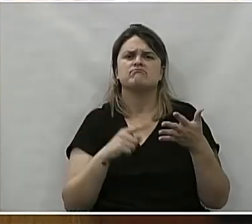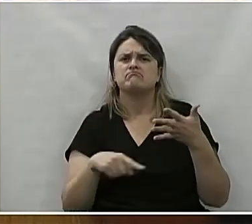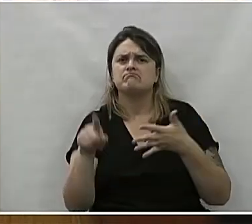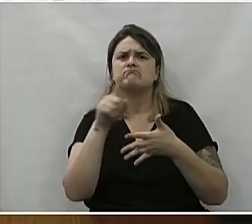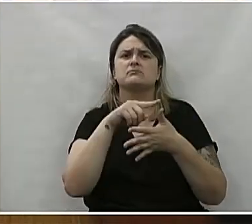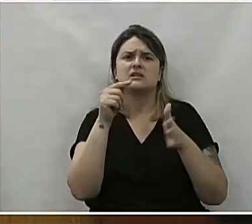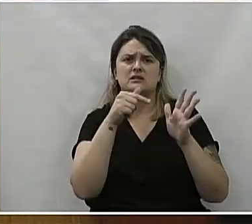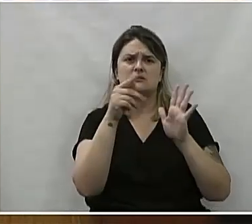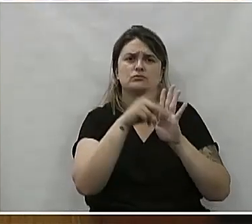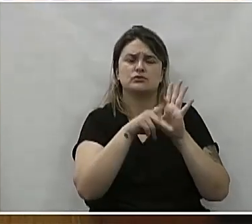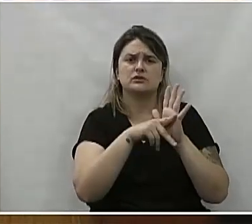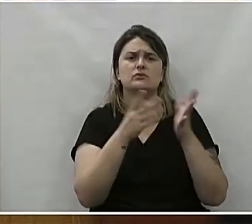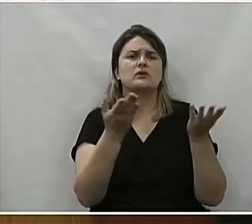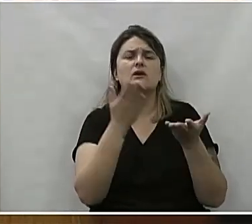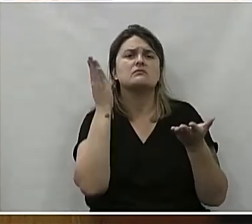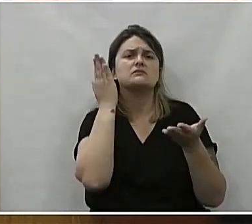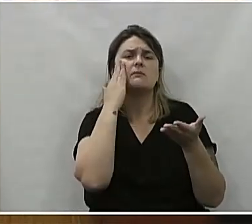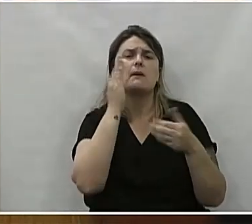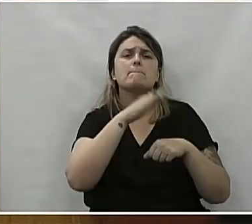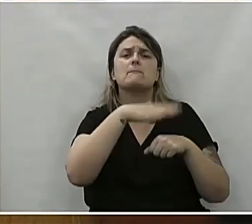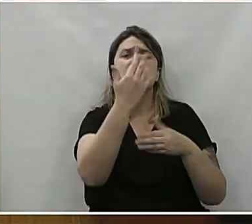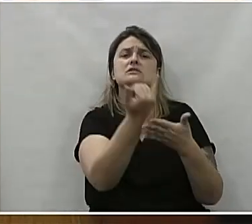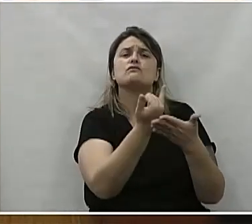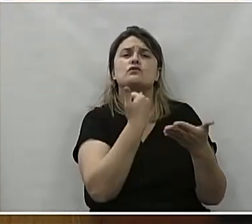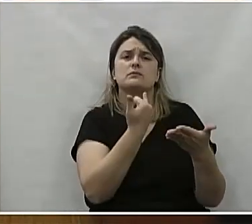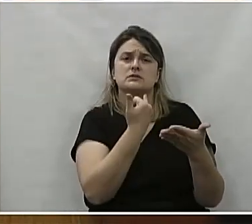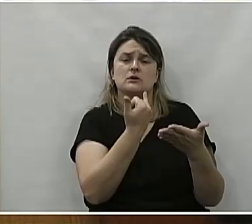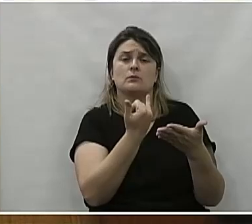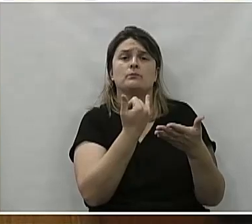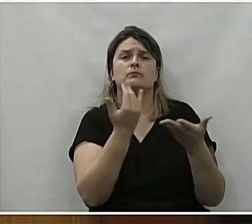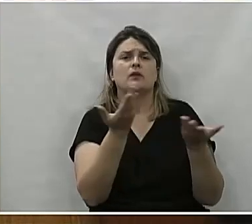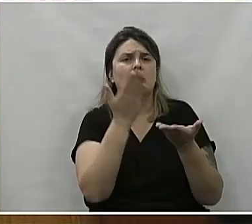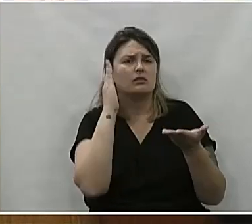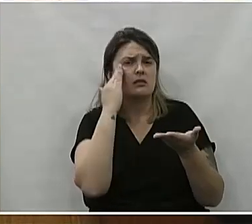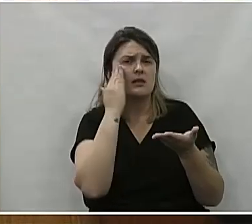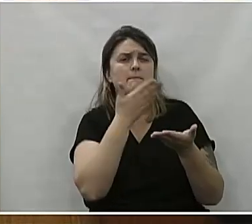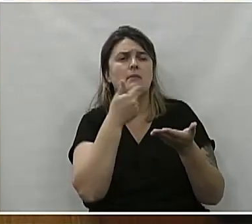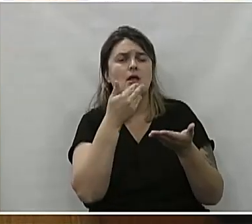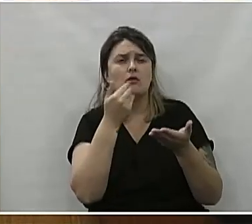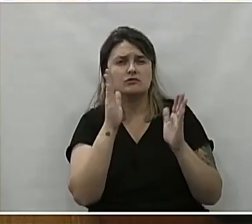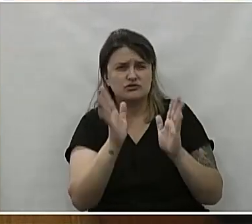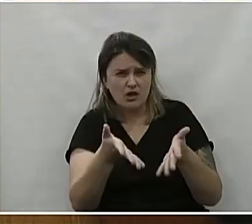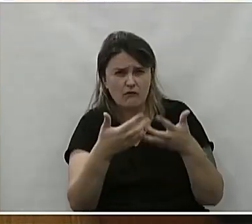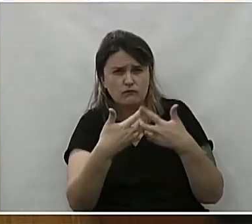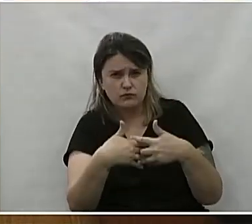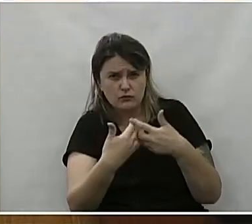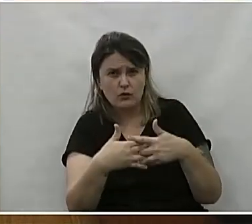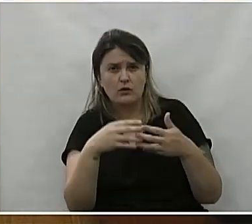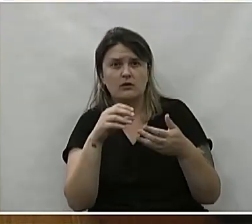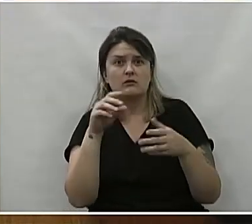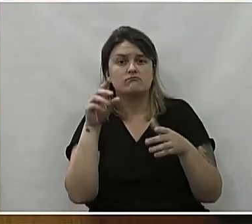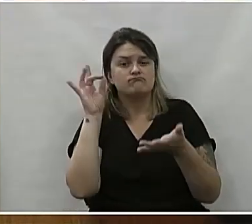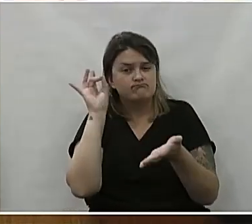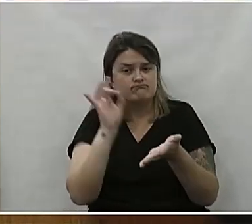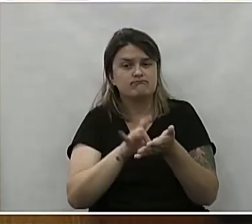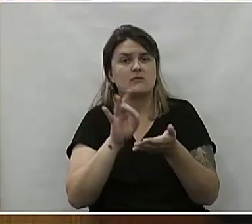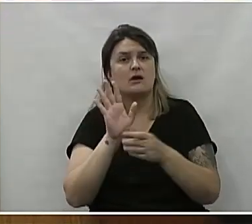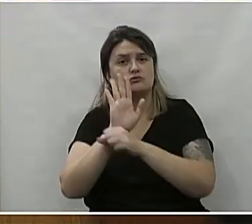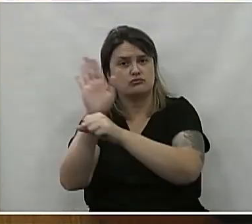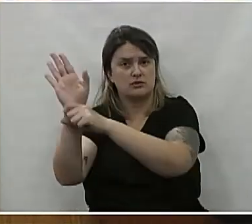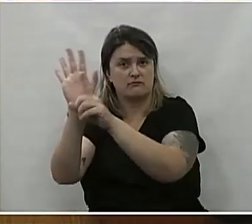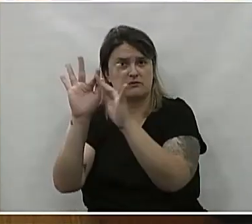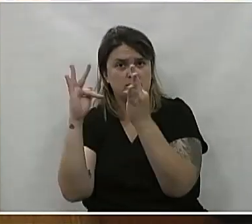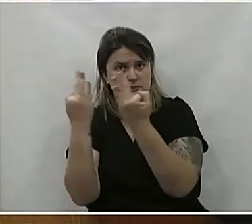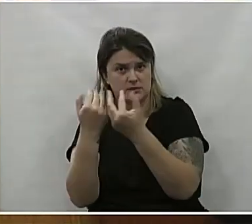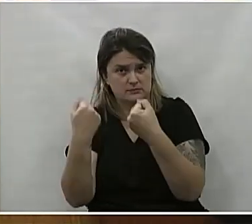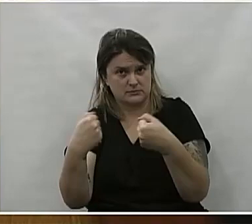desse programa Gostaria de solicitar informações adicionais Para compreender melhor sua implementação E garantir sua eficácia na assistência às famílias